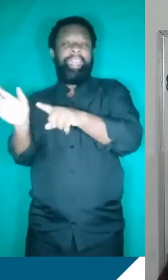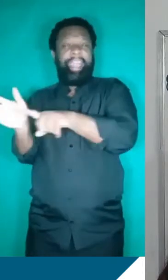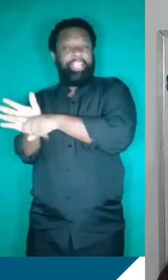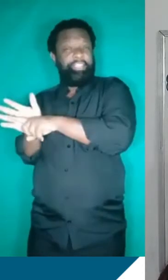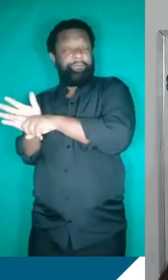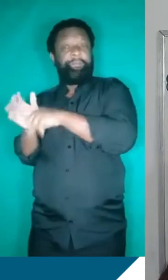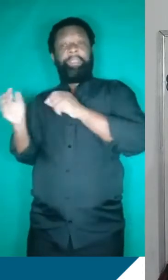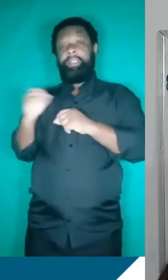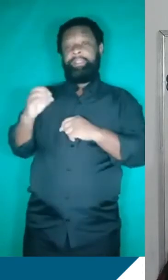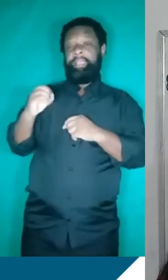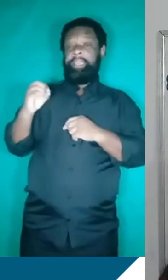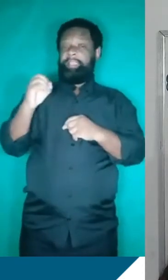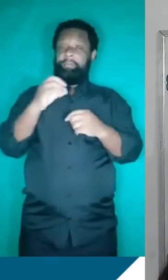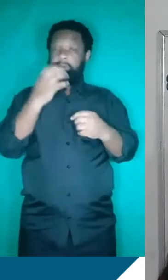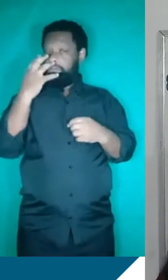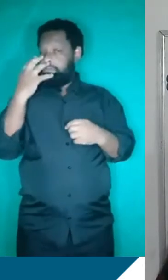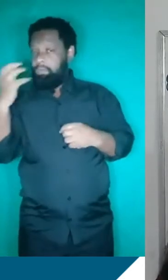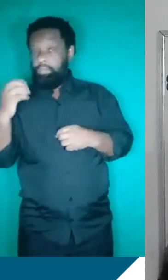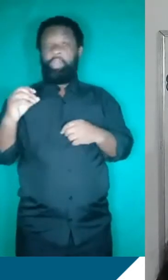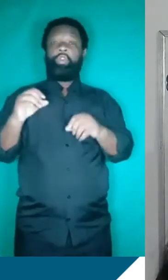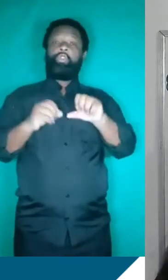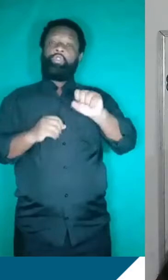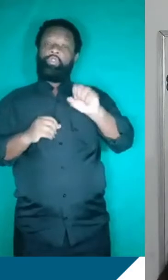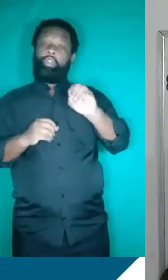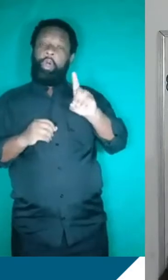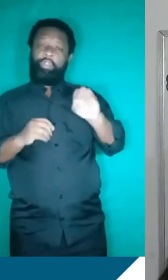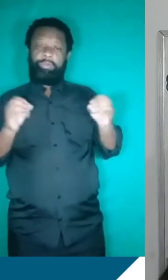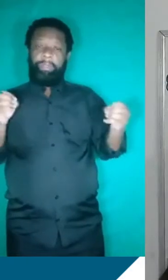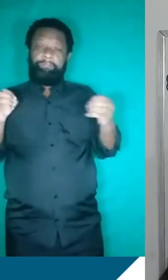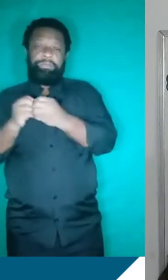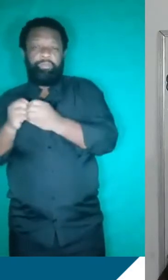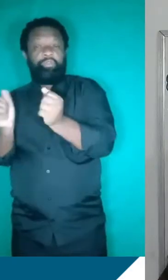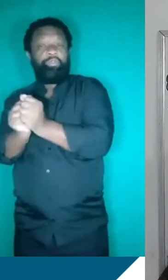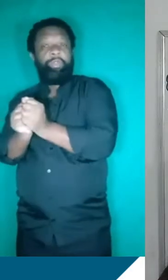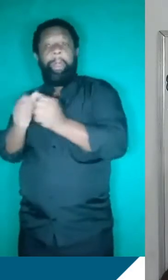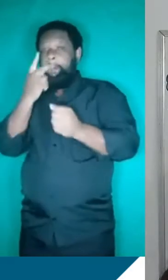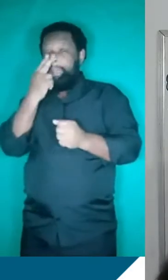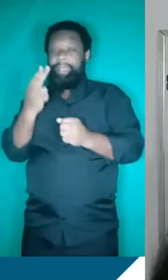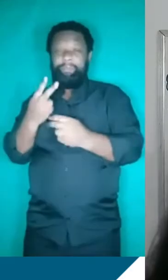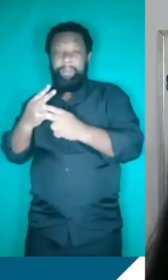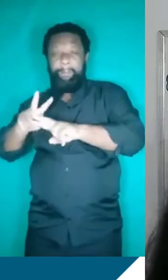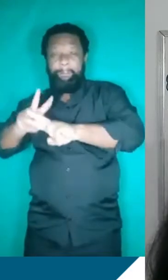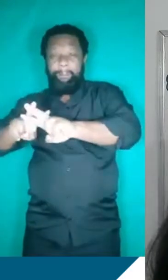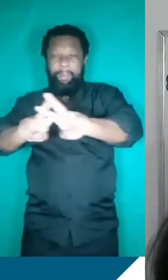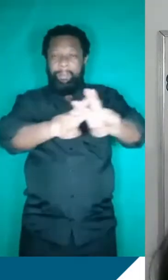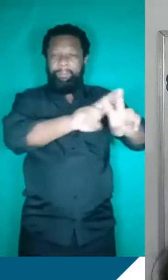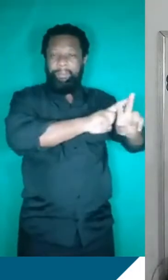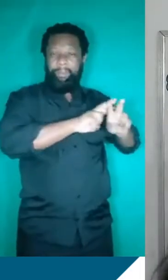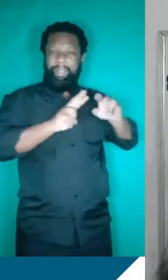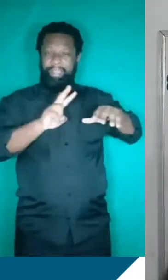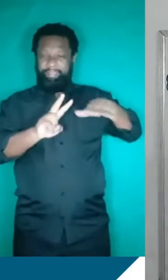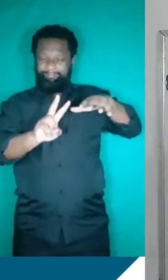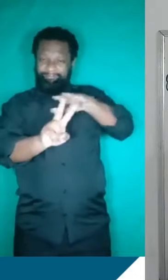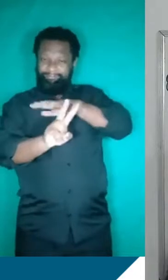parcialmente negativos, então se atraem pelo sódio, que é positivo, e formam como se fosse uma gaiola se